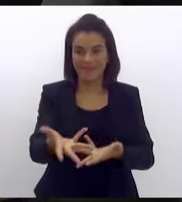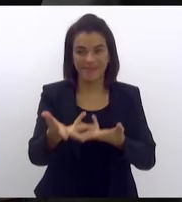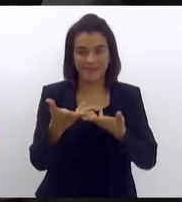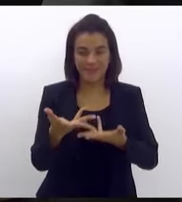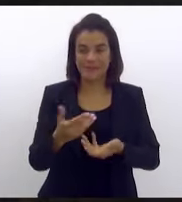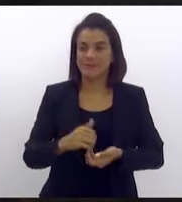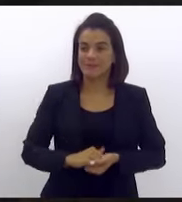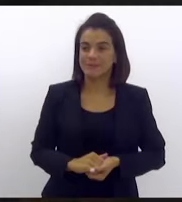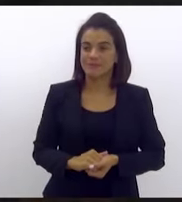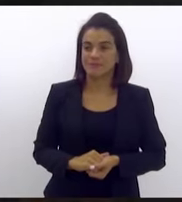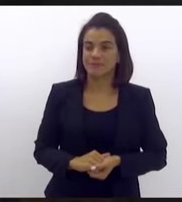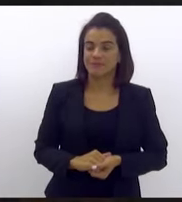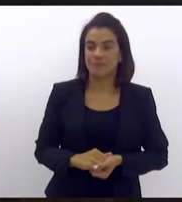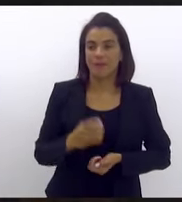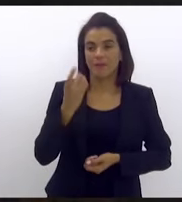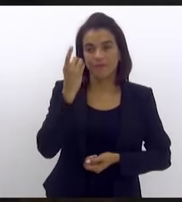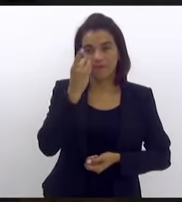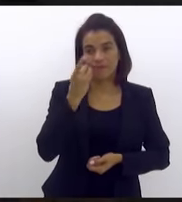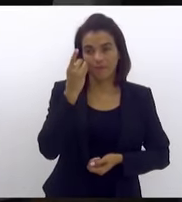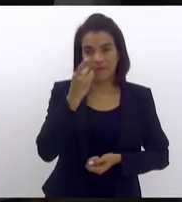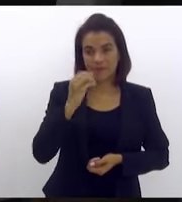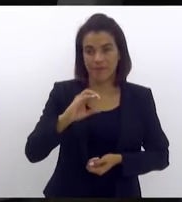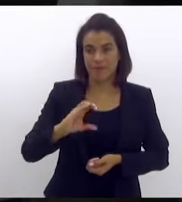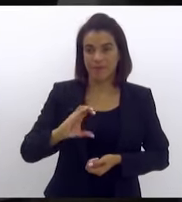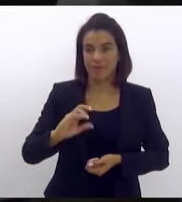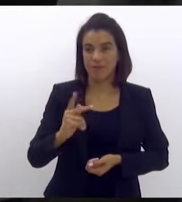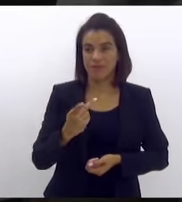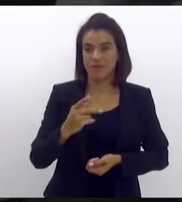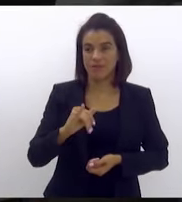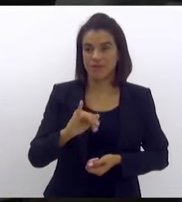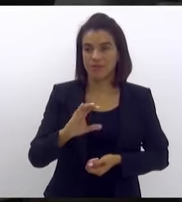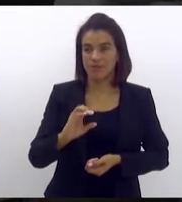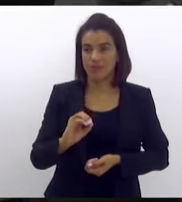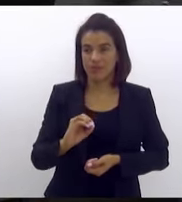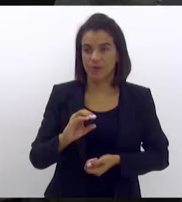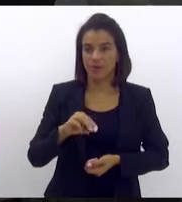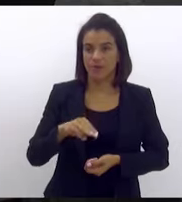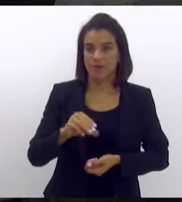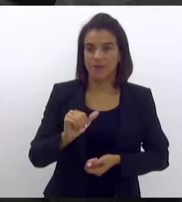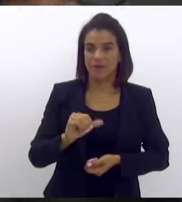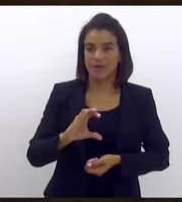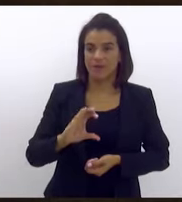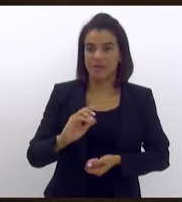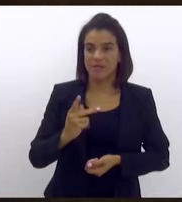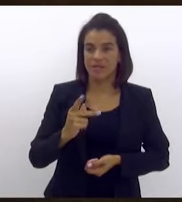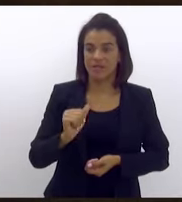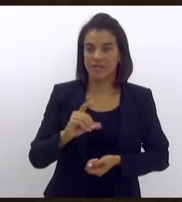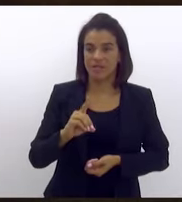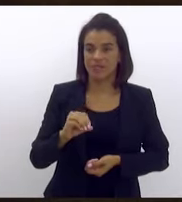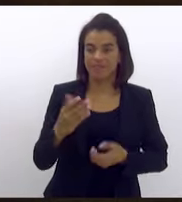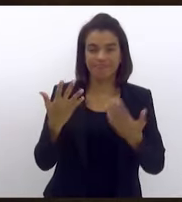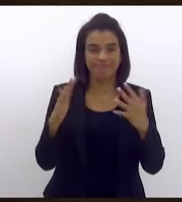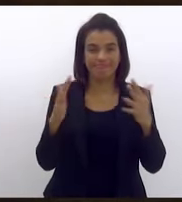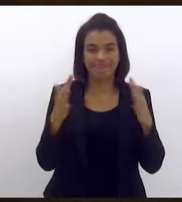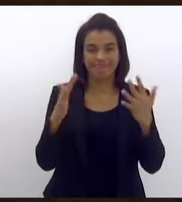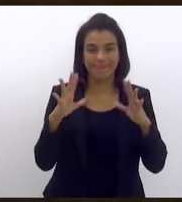meus amigos. Deputado Chico Machado. Senhor presidente, eu quero parabenizar também todos os tricolores.